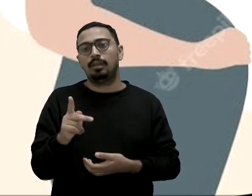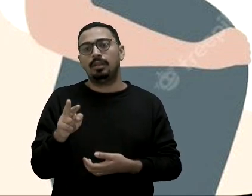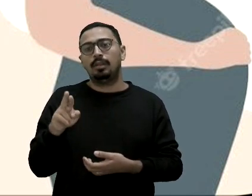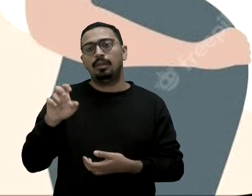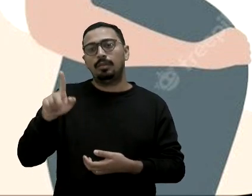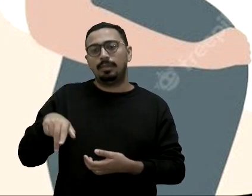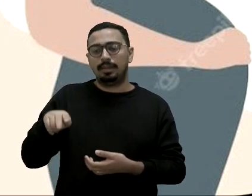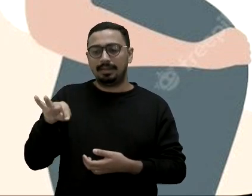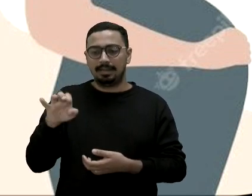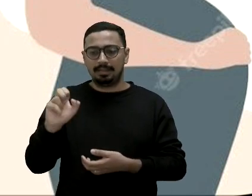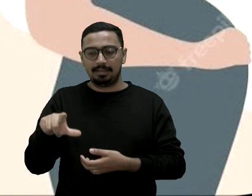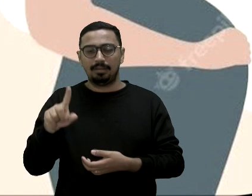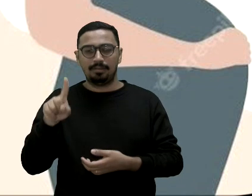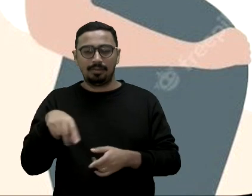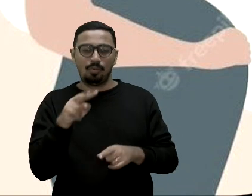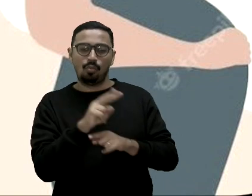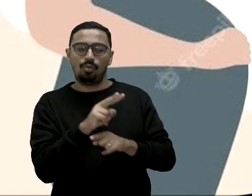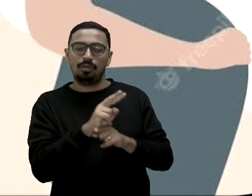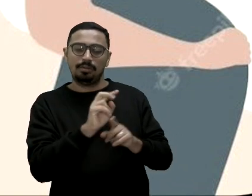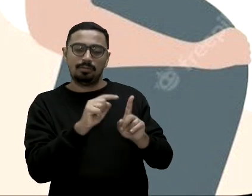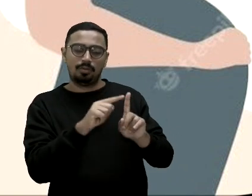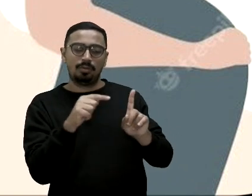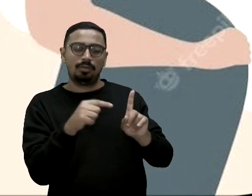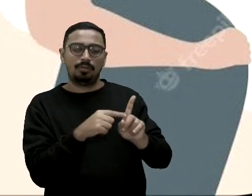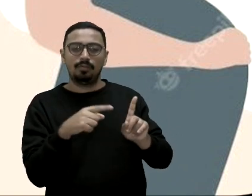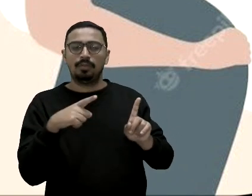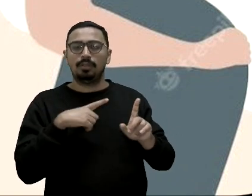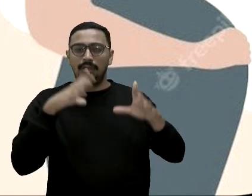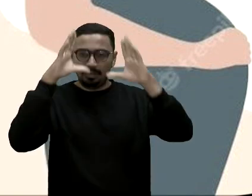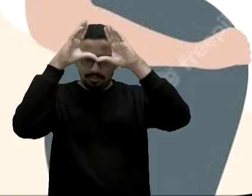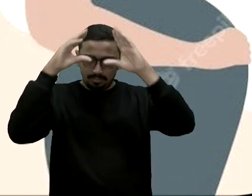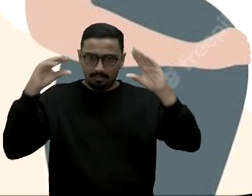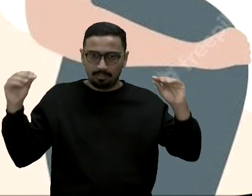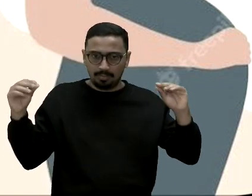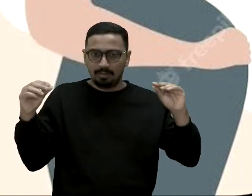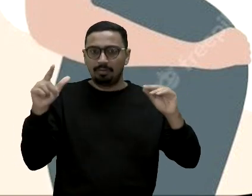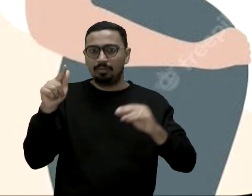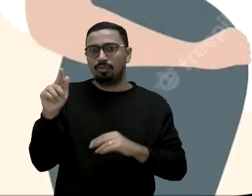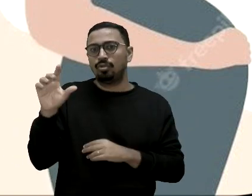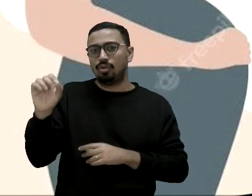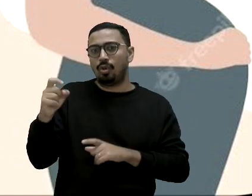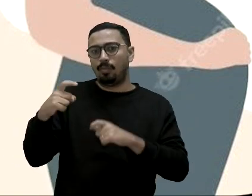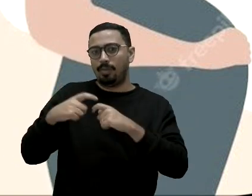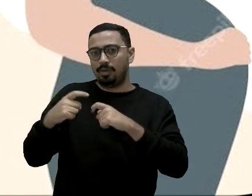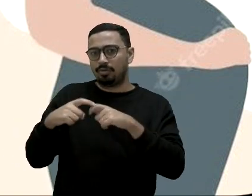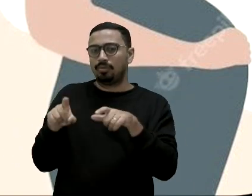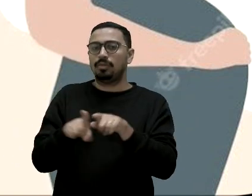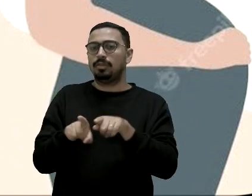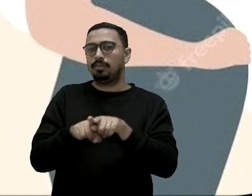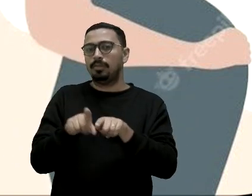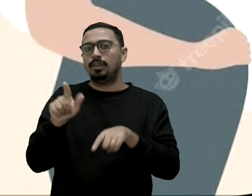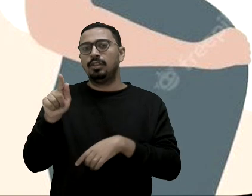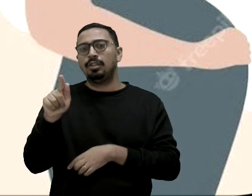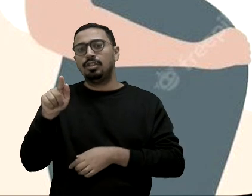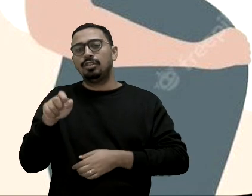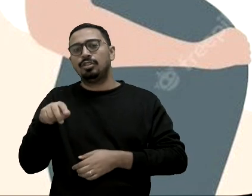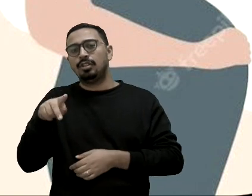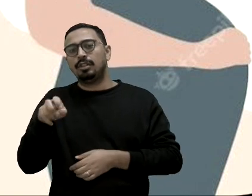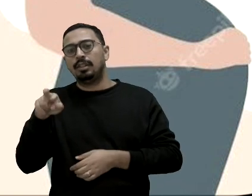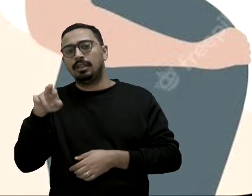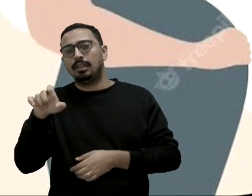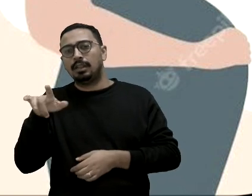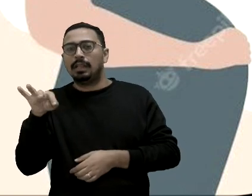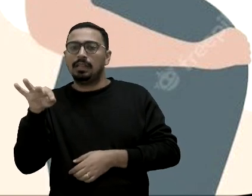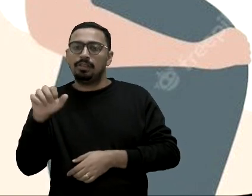atendimento individualizado, tanto pelo enfermeiro, o médico GO e o generalista, sendo que a primeira consulta de pré-natal